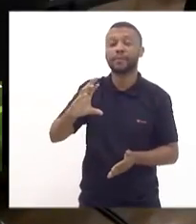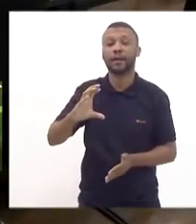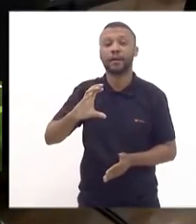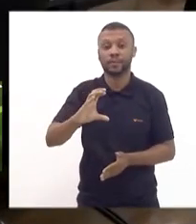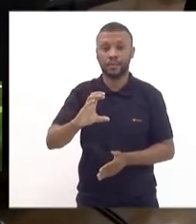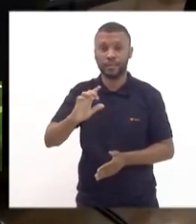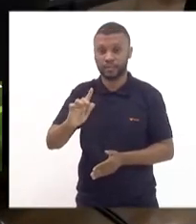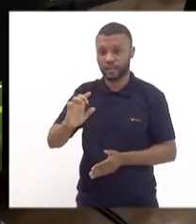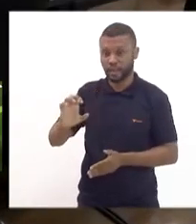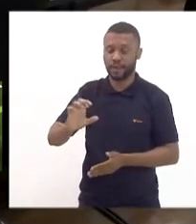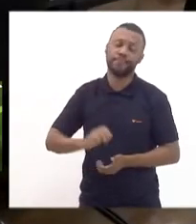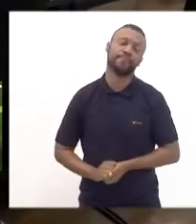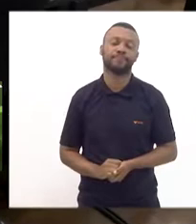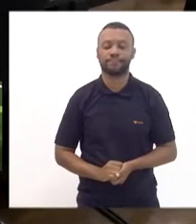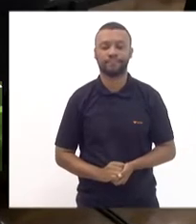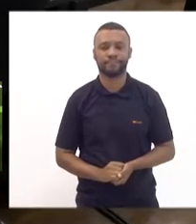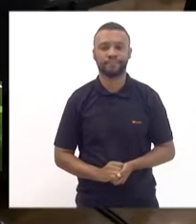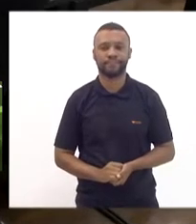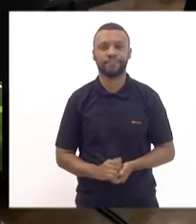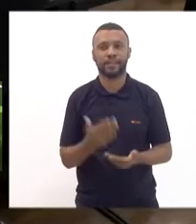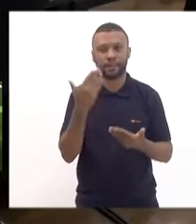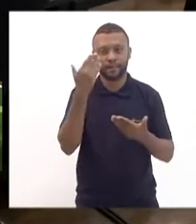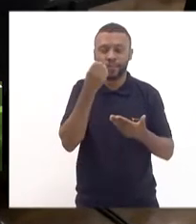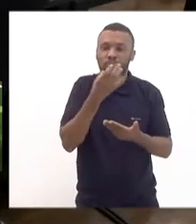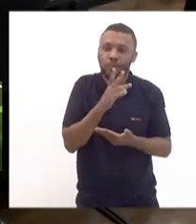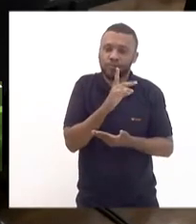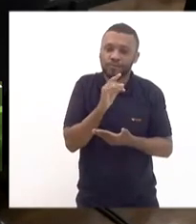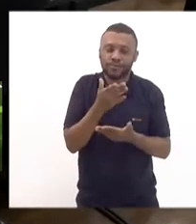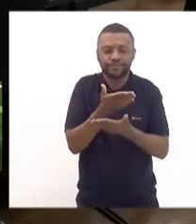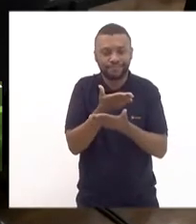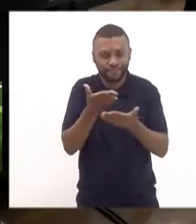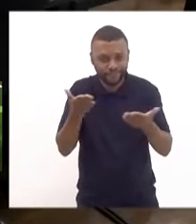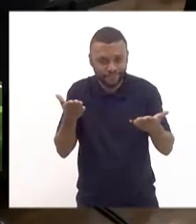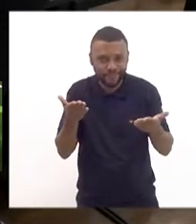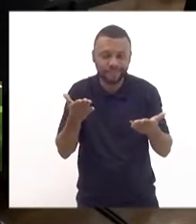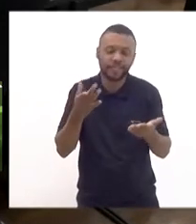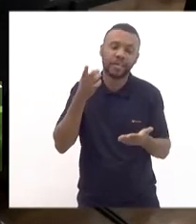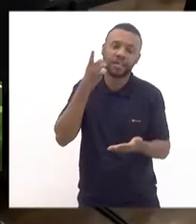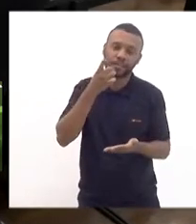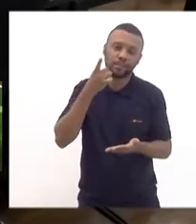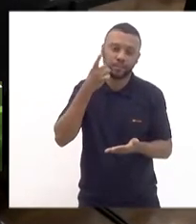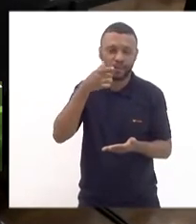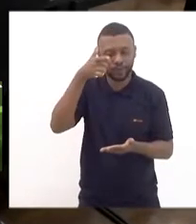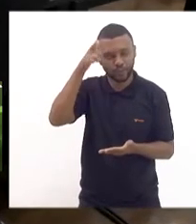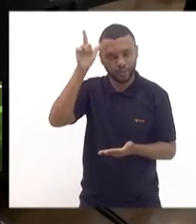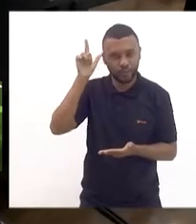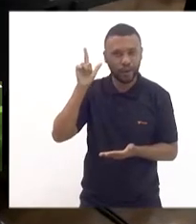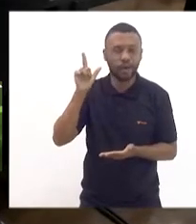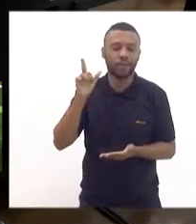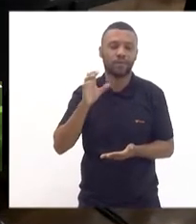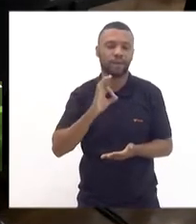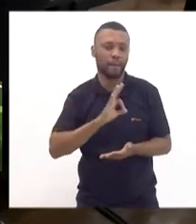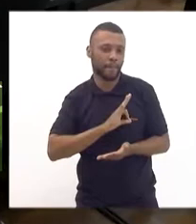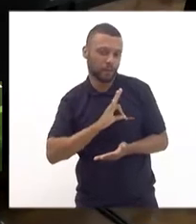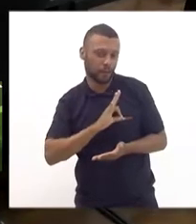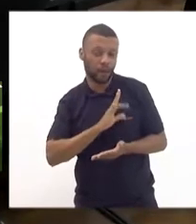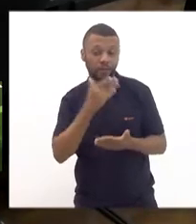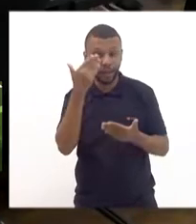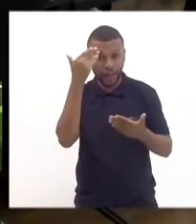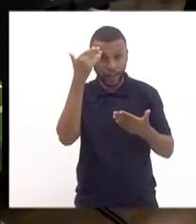o deputado Luiz Paulo, a deputada Marta Rocha e a todos os presentes. Agradeço o convite.